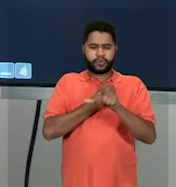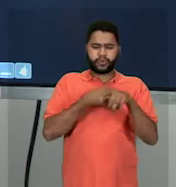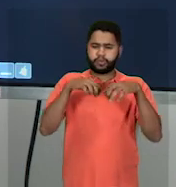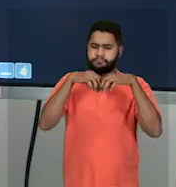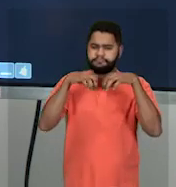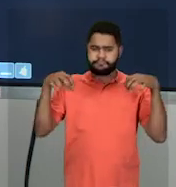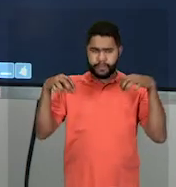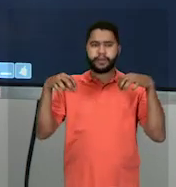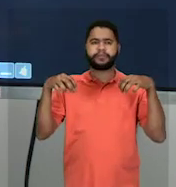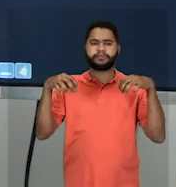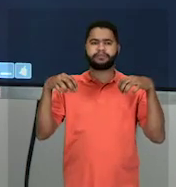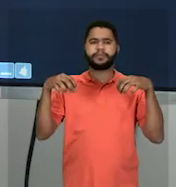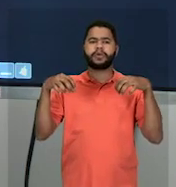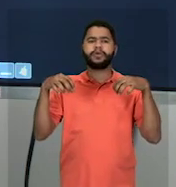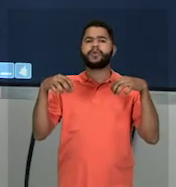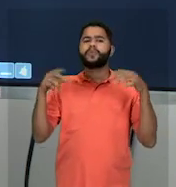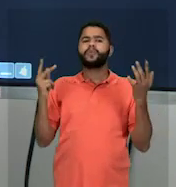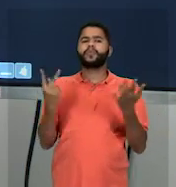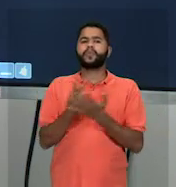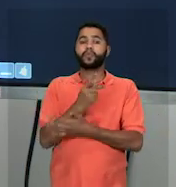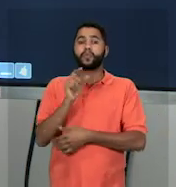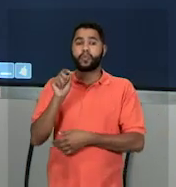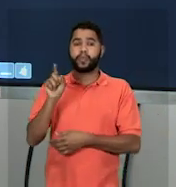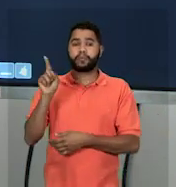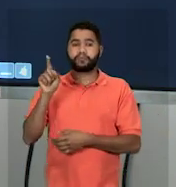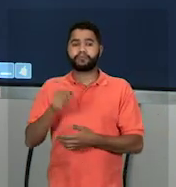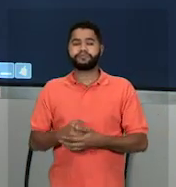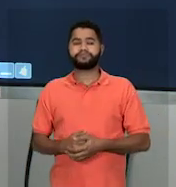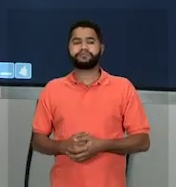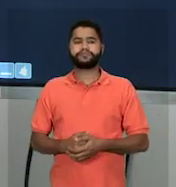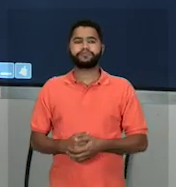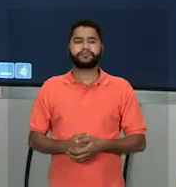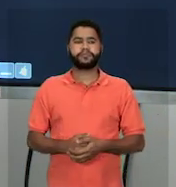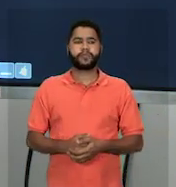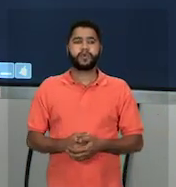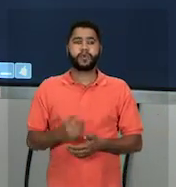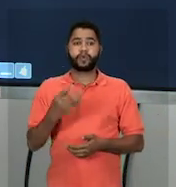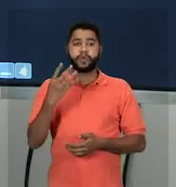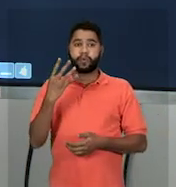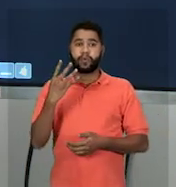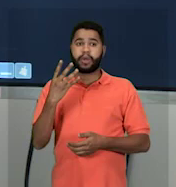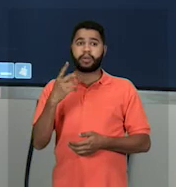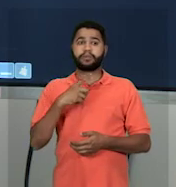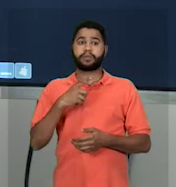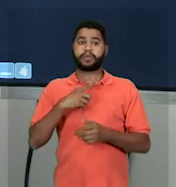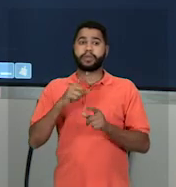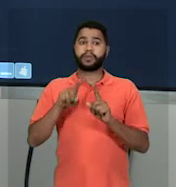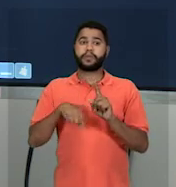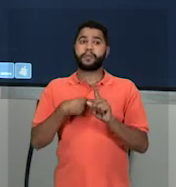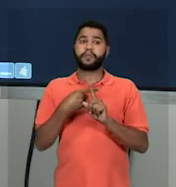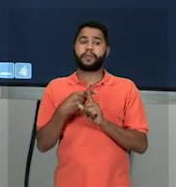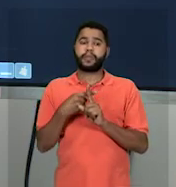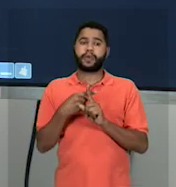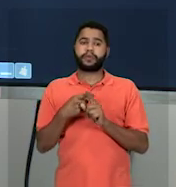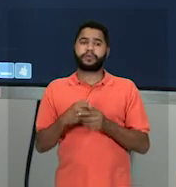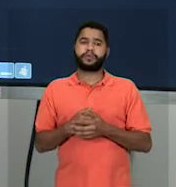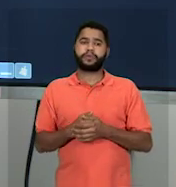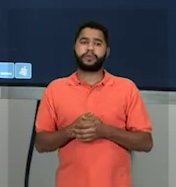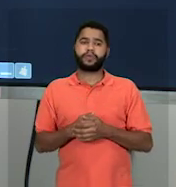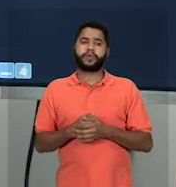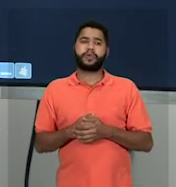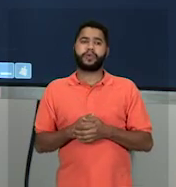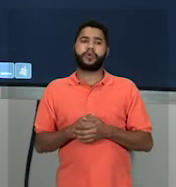as letras envolvidas então o que que vai acontecer aqui antes do quatro tem um mais então e